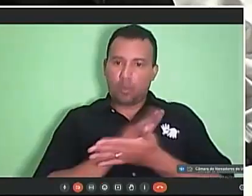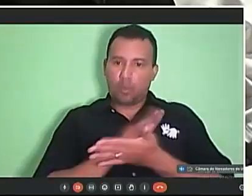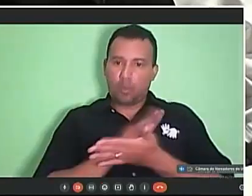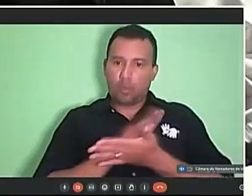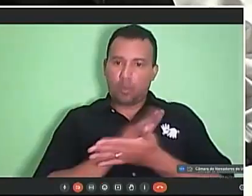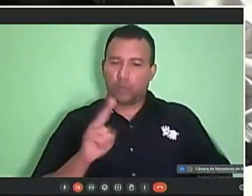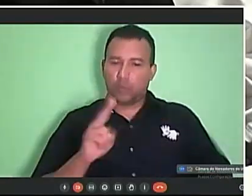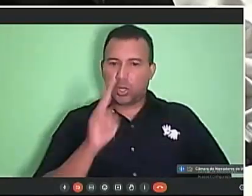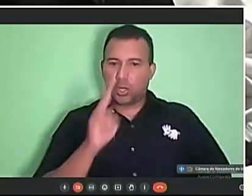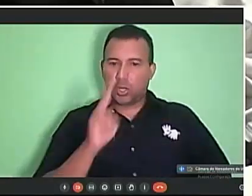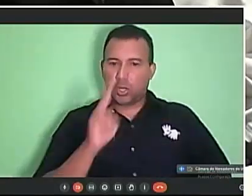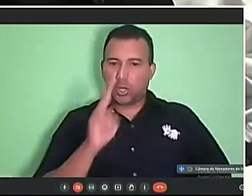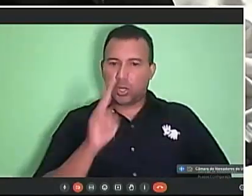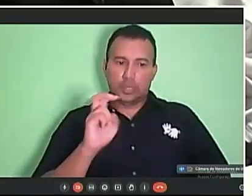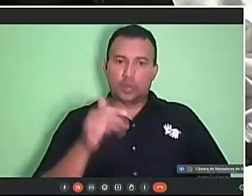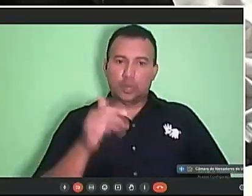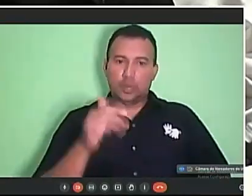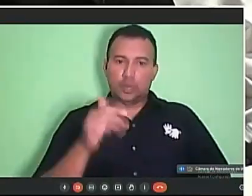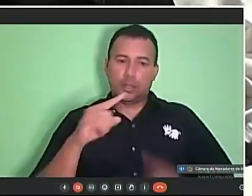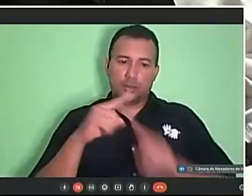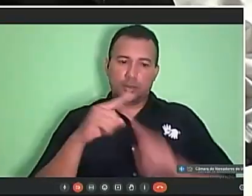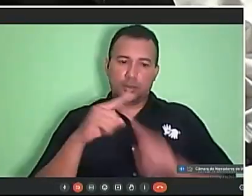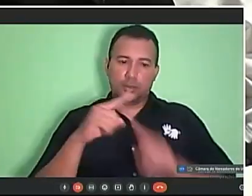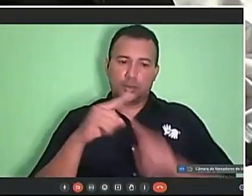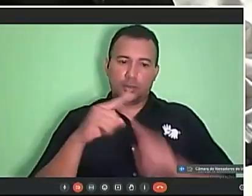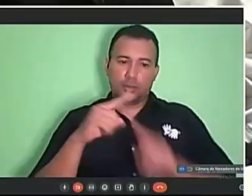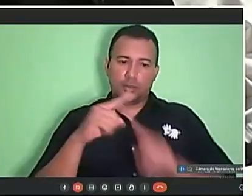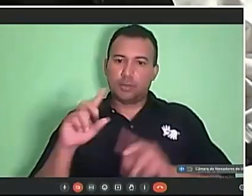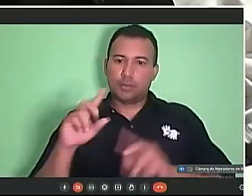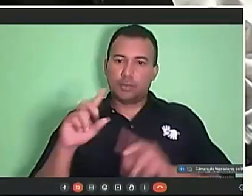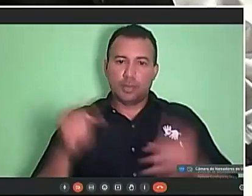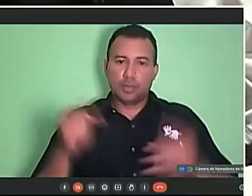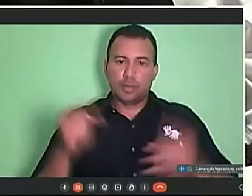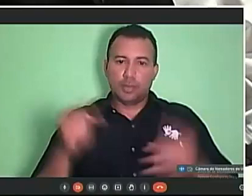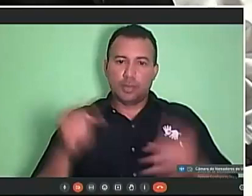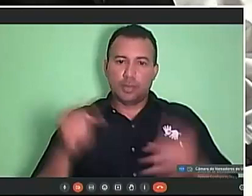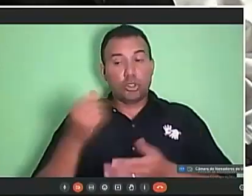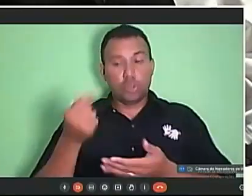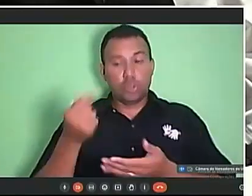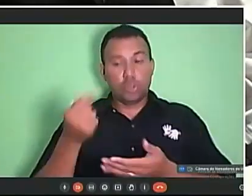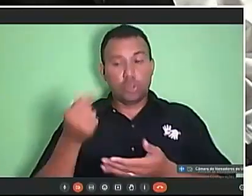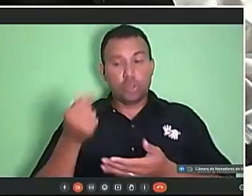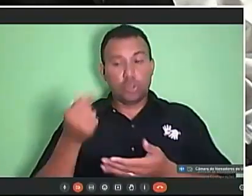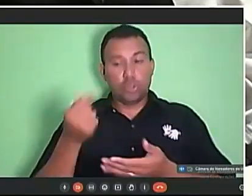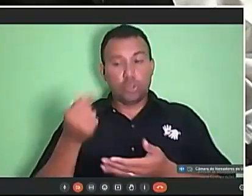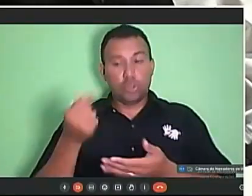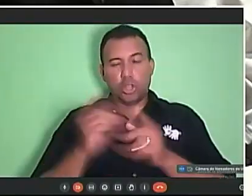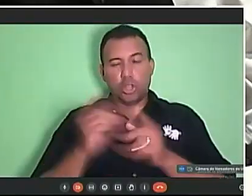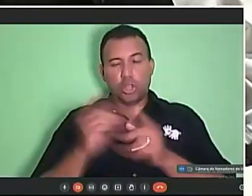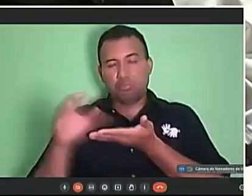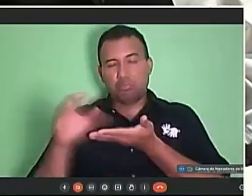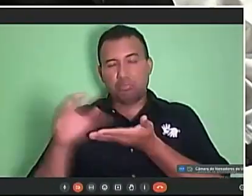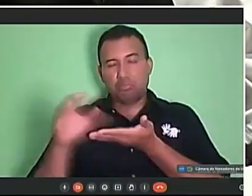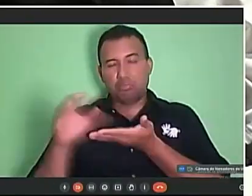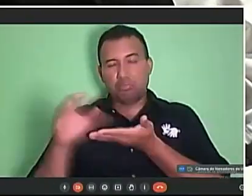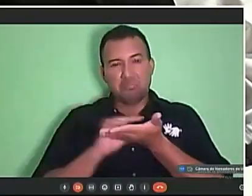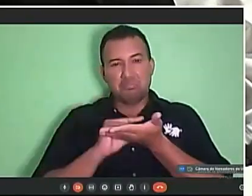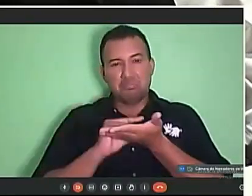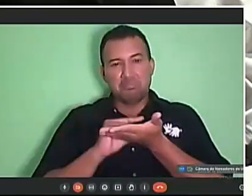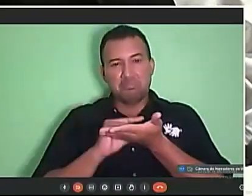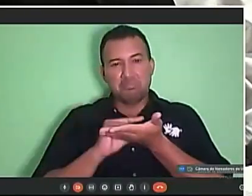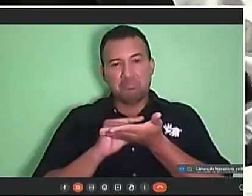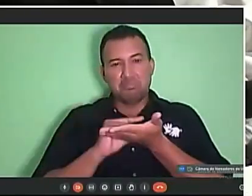vezes maiores. Recebe, mas não é um valor considerável, e ele varia muito dependendo como que está o nível do rio.